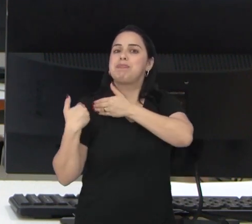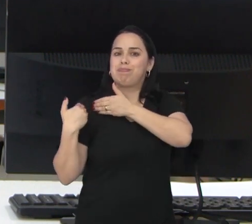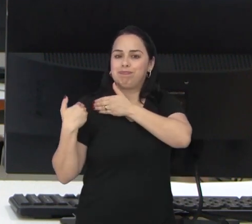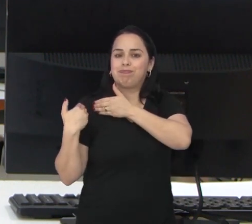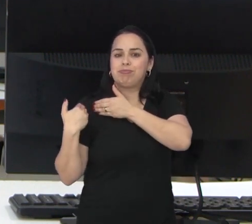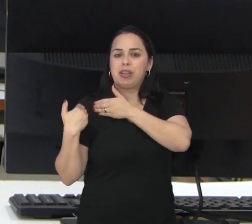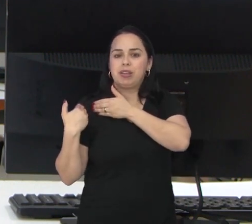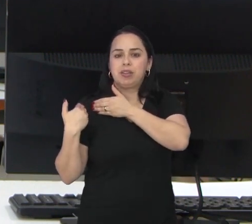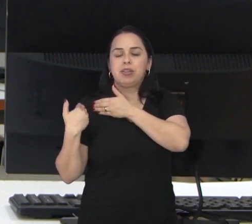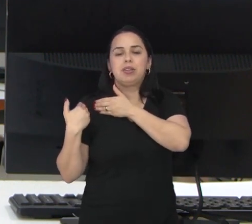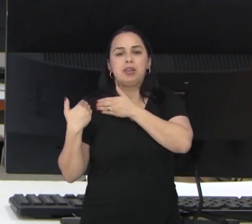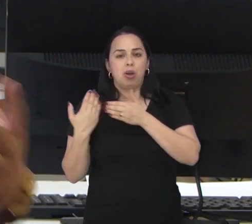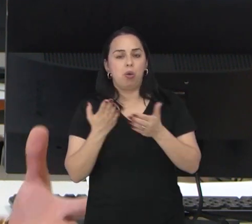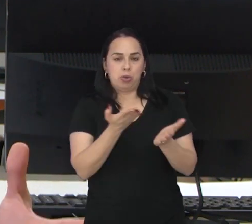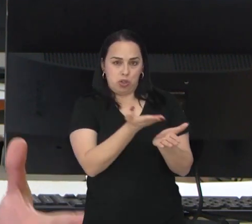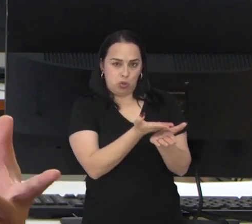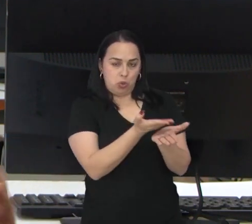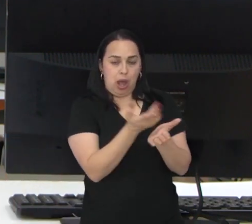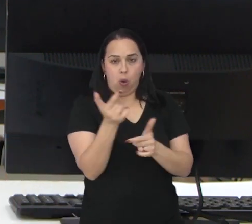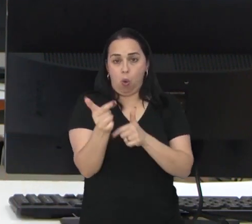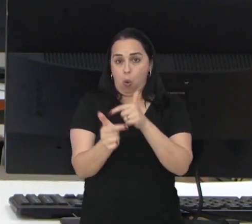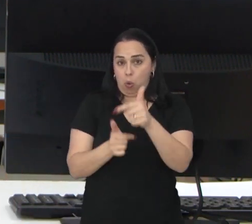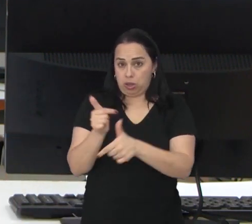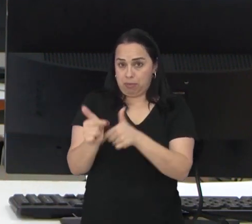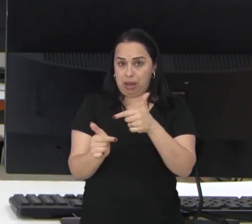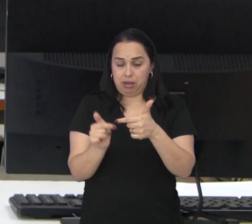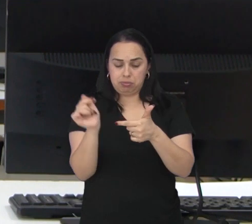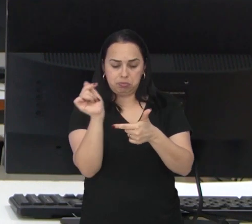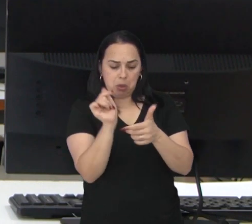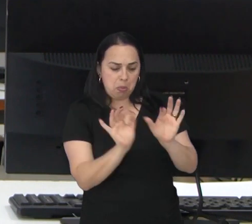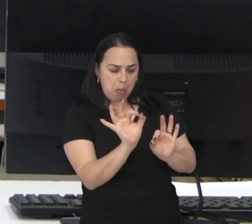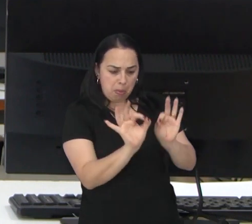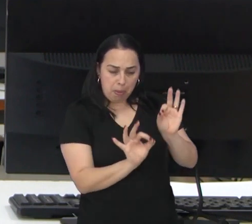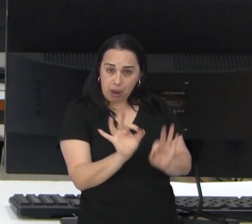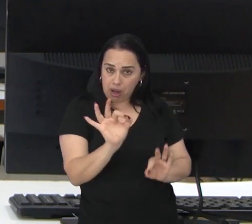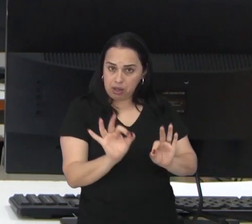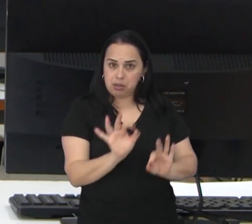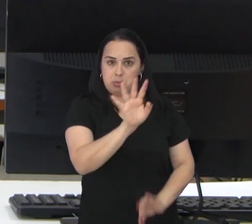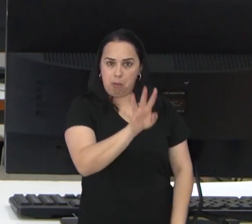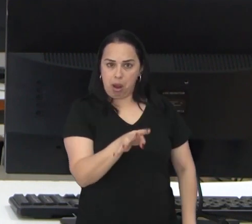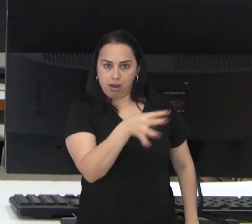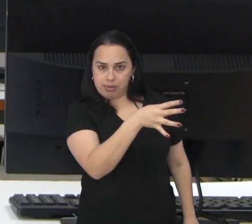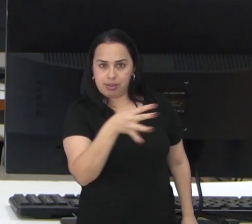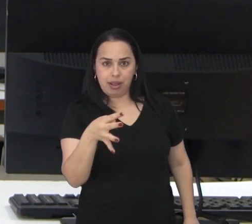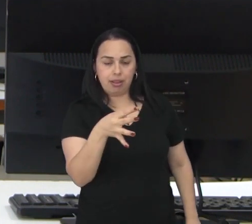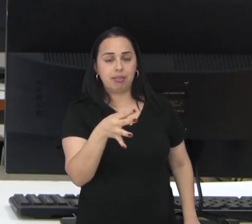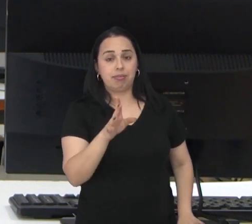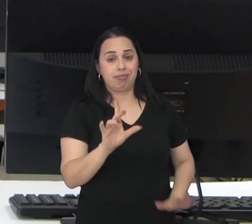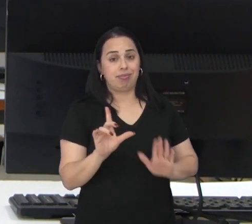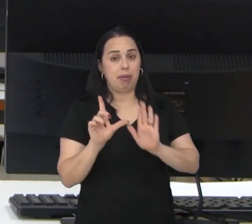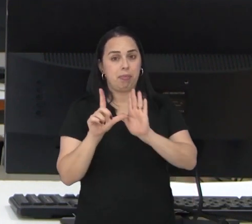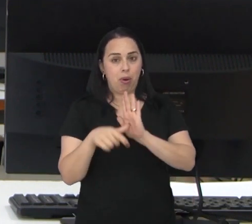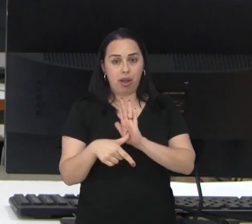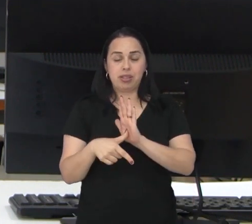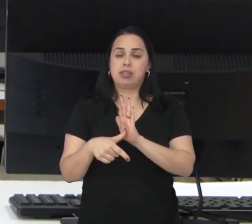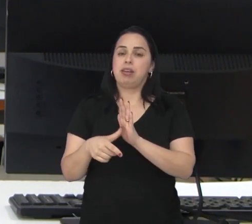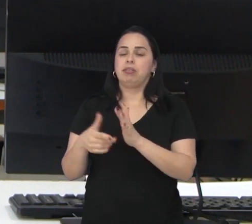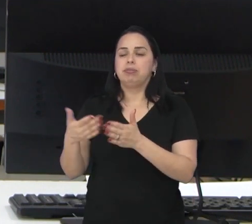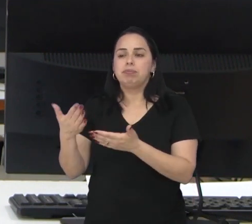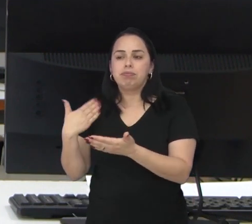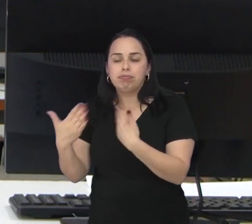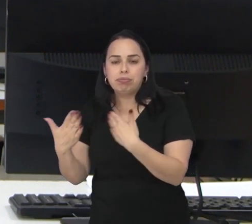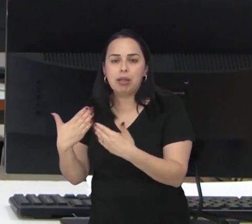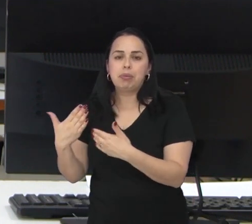A gente tem que fazer ou de estudo mesmo ou de trabalho, organizar essa agenda e depois ficar atento à